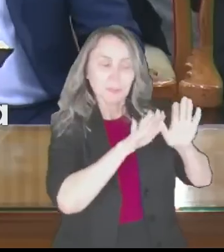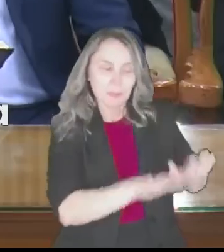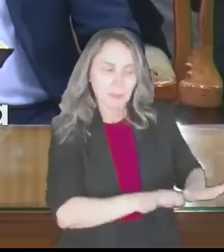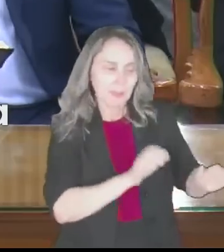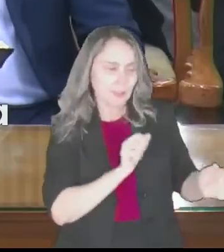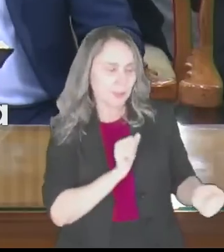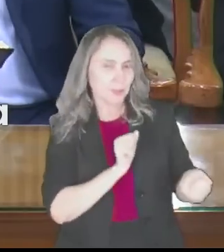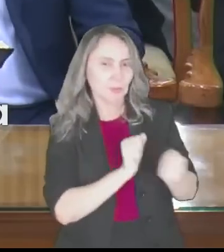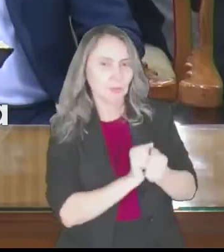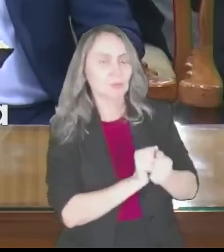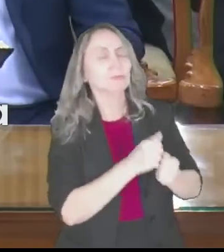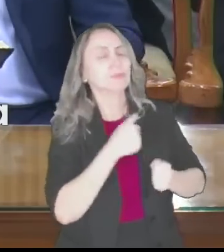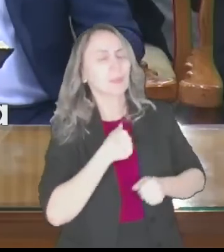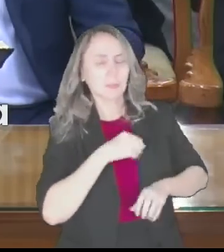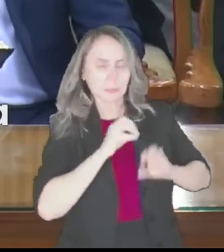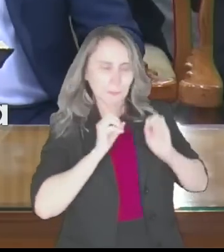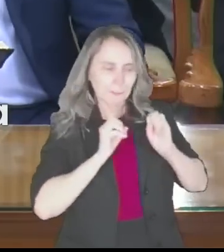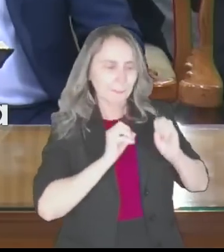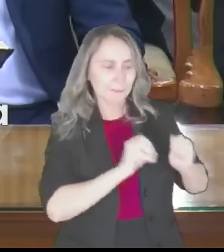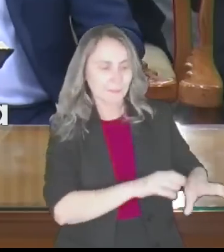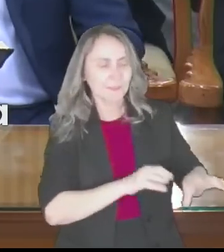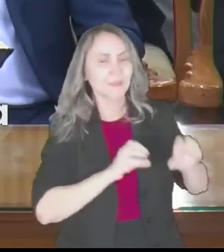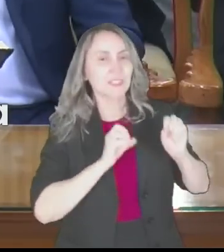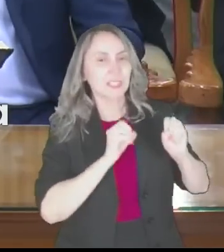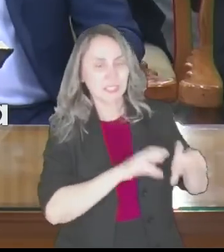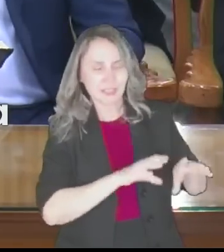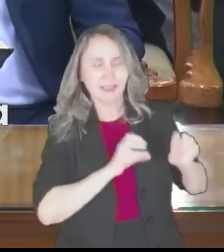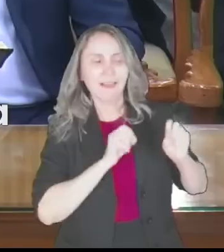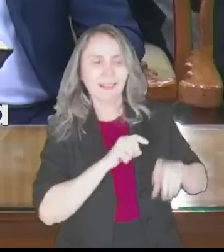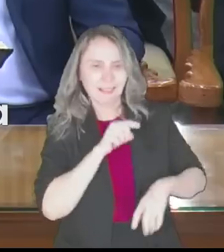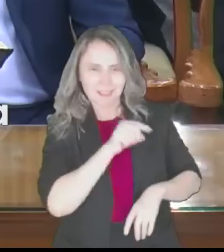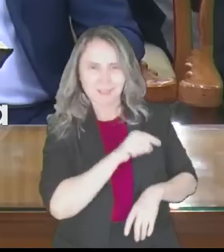comigo que eu vou ensinar uns negócios a você.